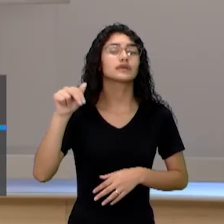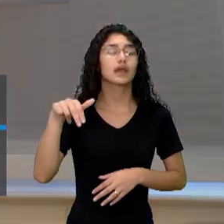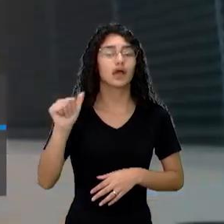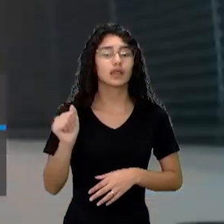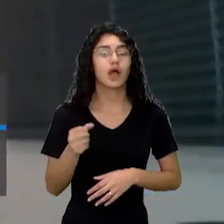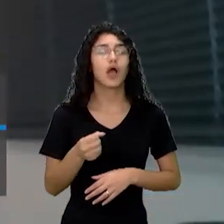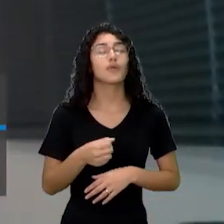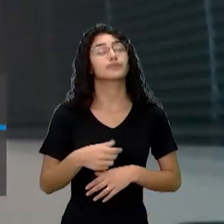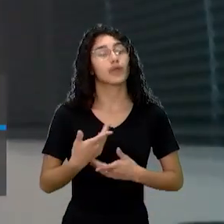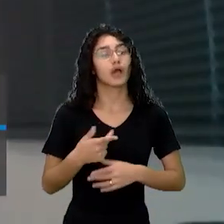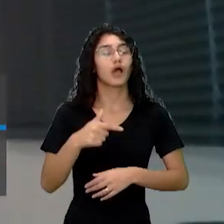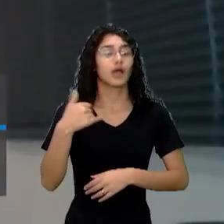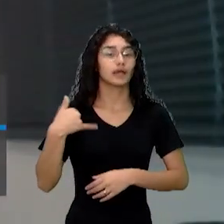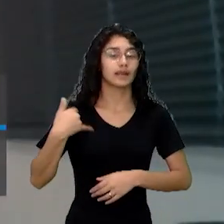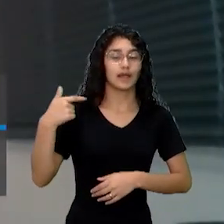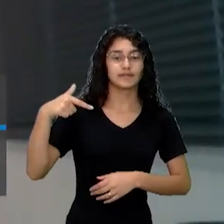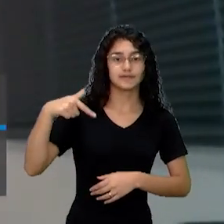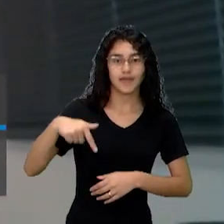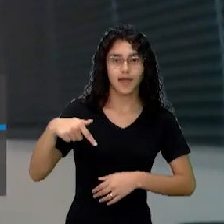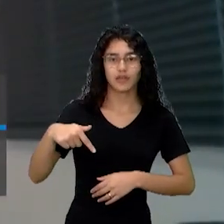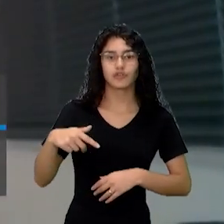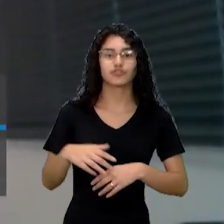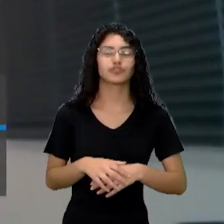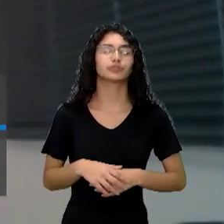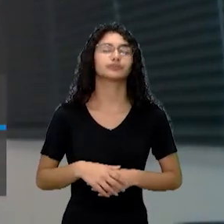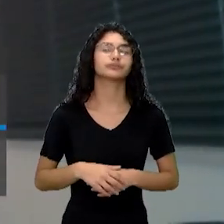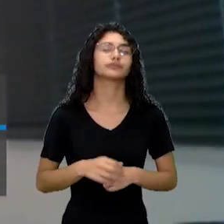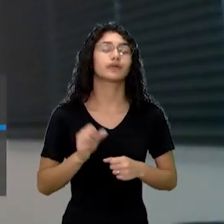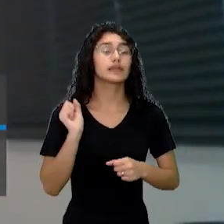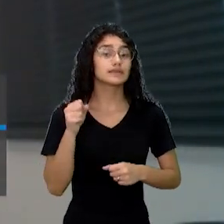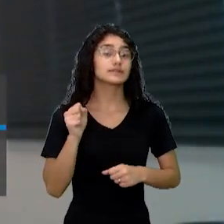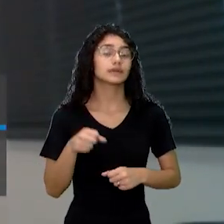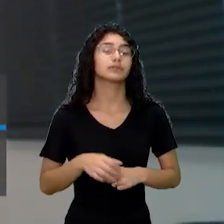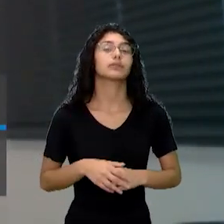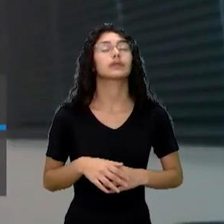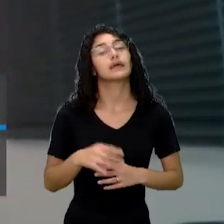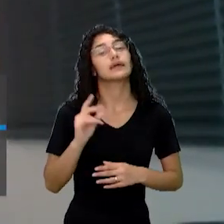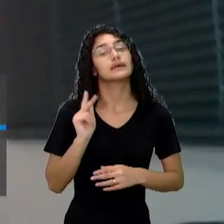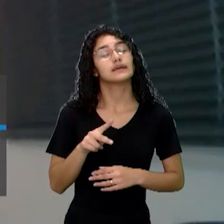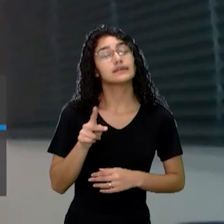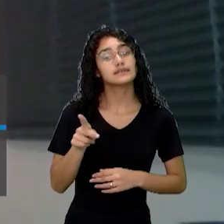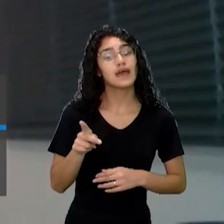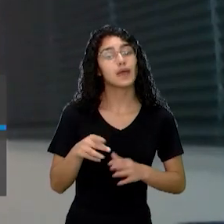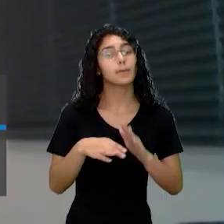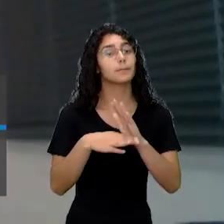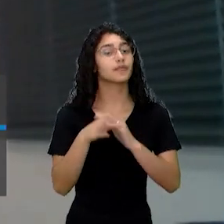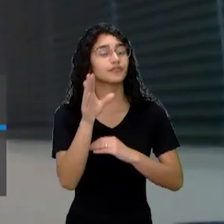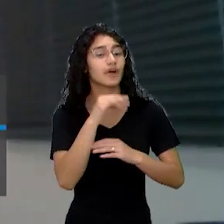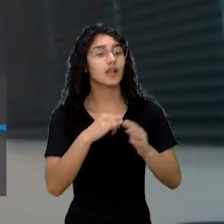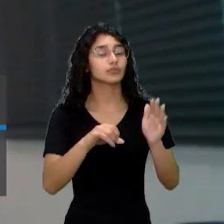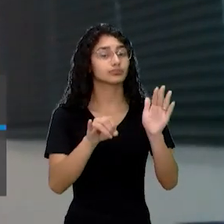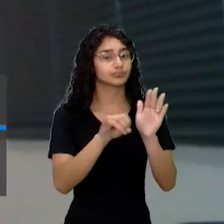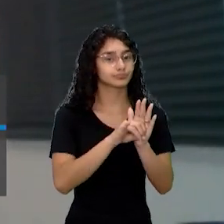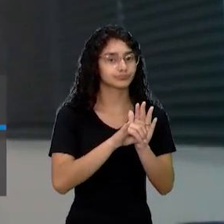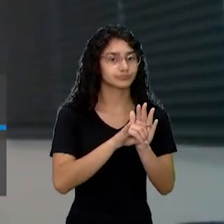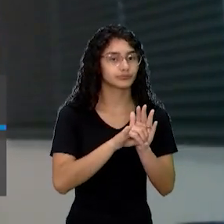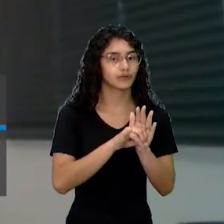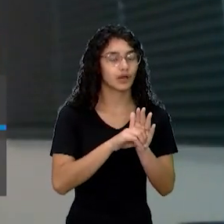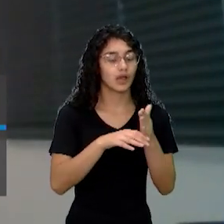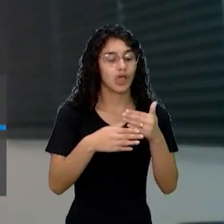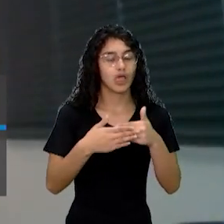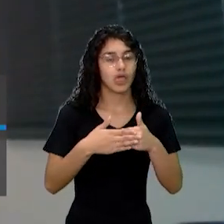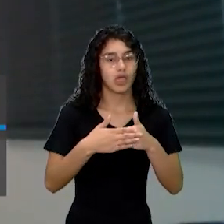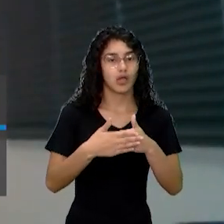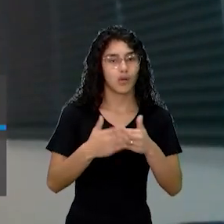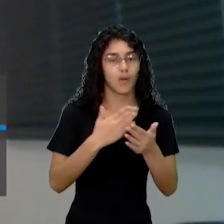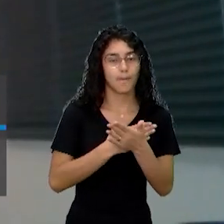anos é possível fazer essa identificação. Eu sempre recomendo que essa identificação ela seja feita a partir da entrada da criança no primeiro ano